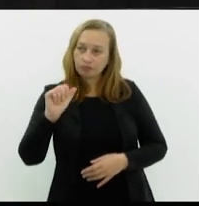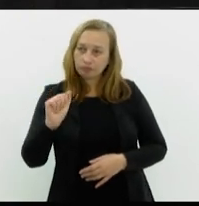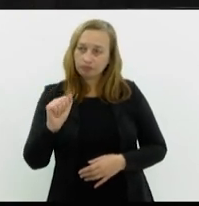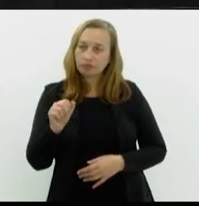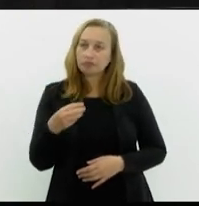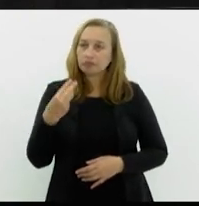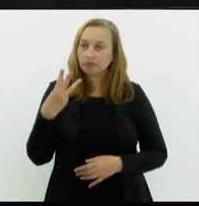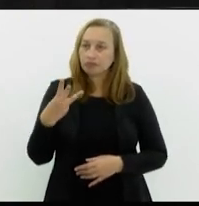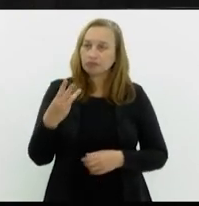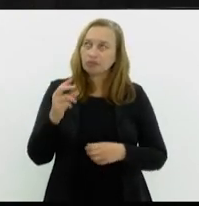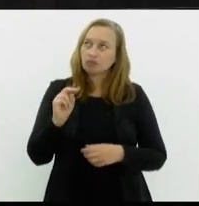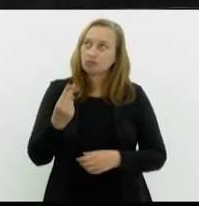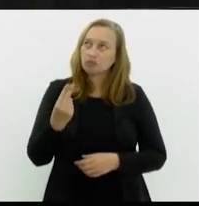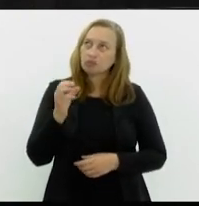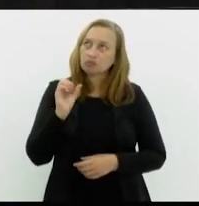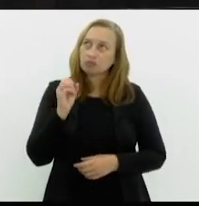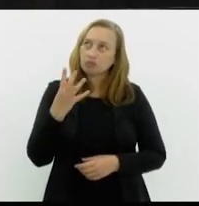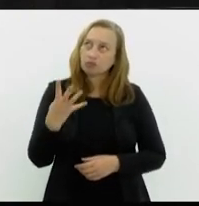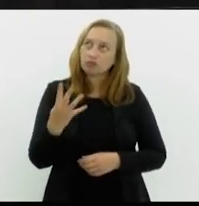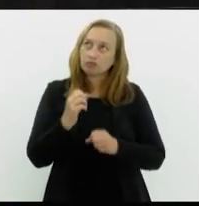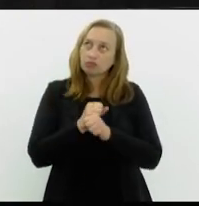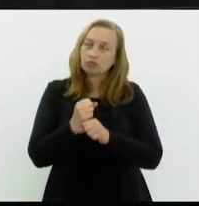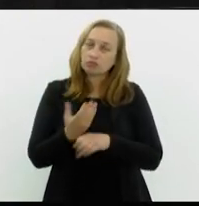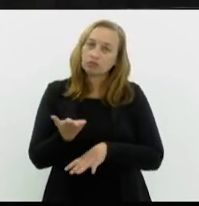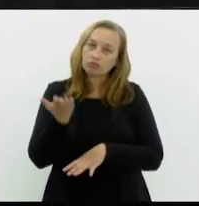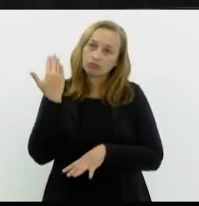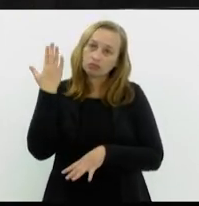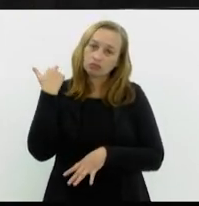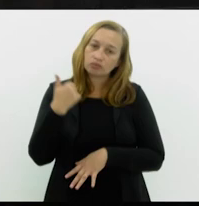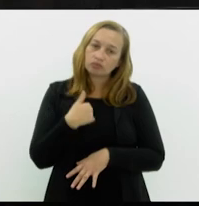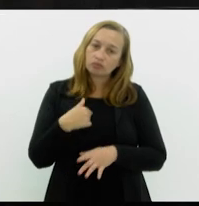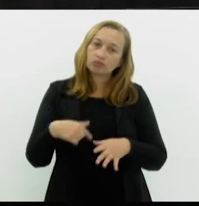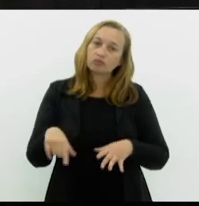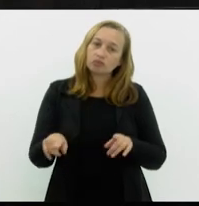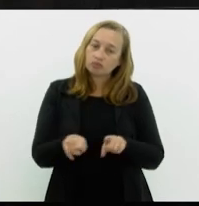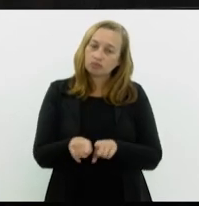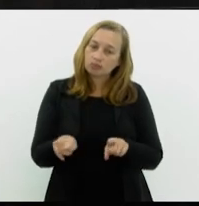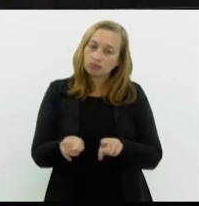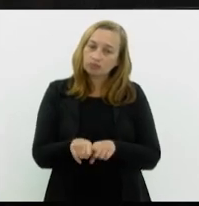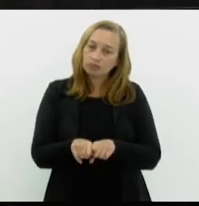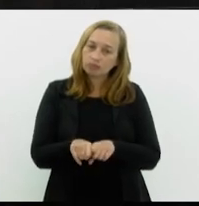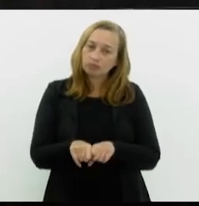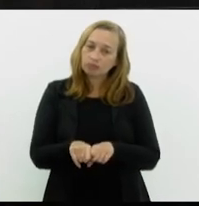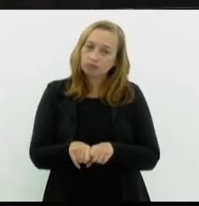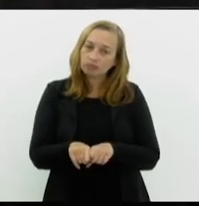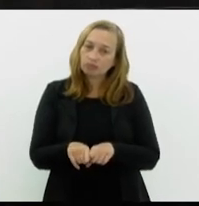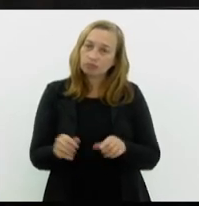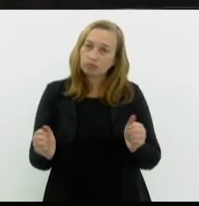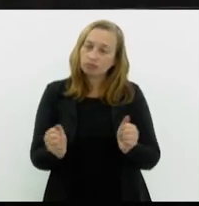3 ou 4 anos atrás, que eu também fui coautor com o então deputado